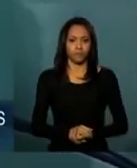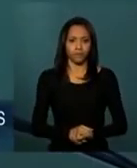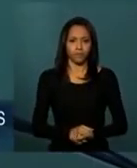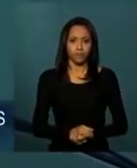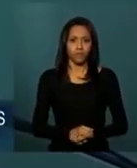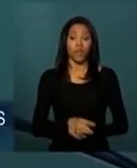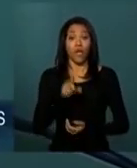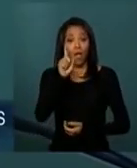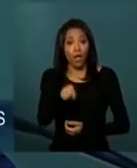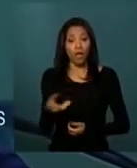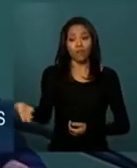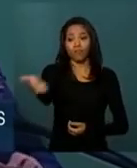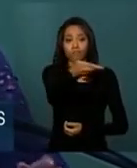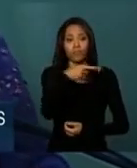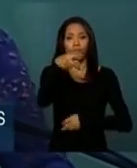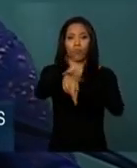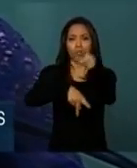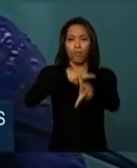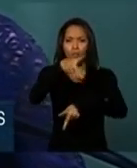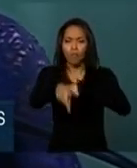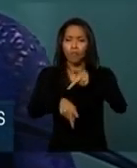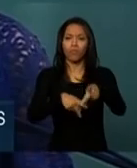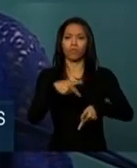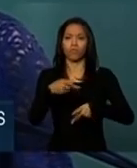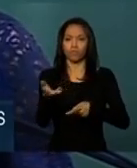Um povo que se